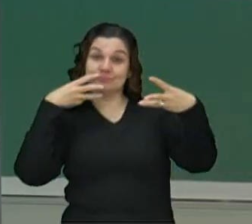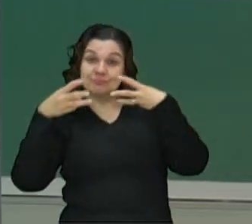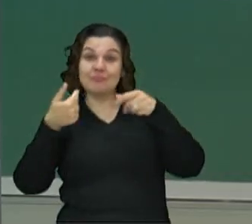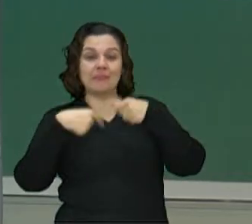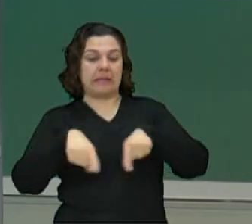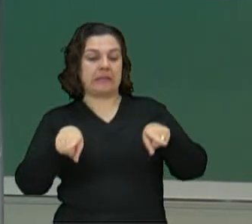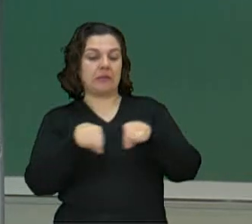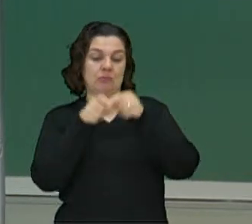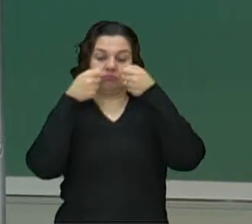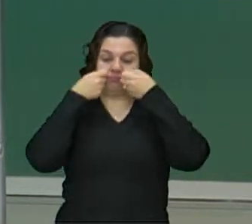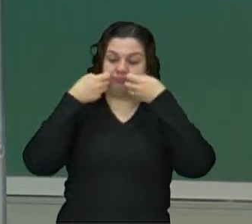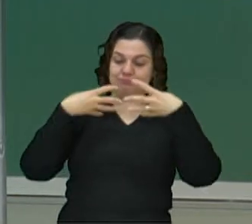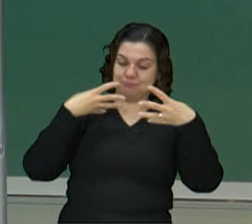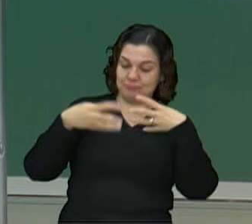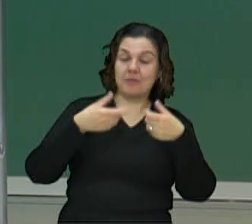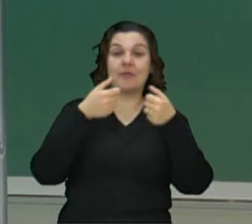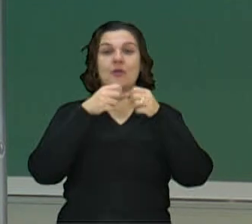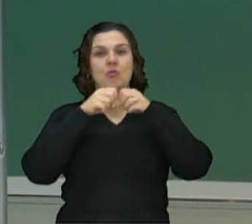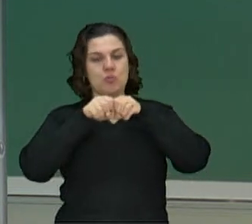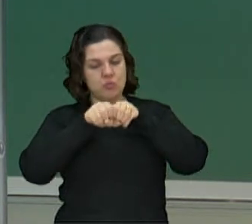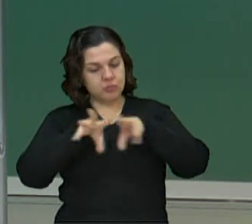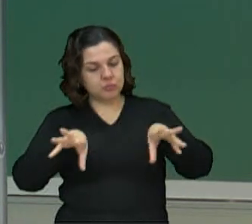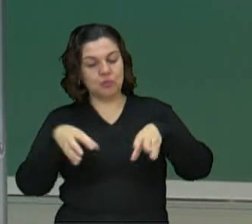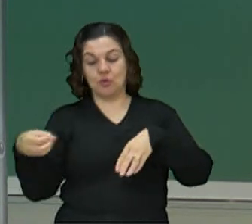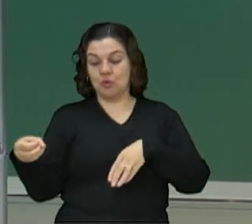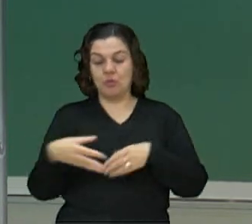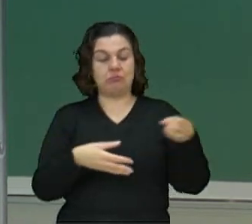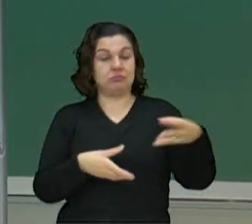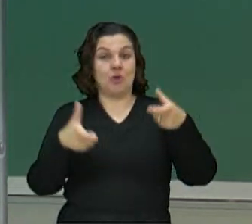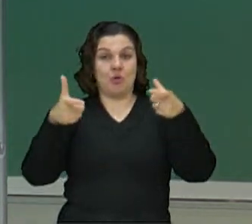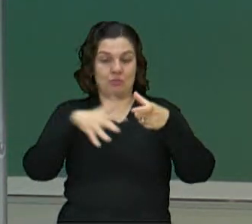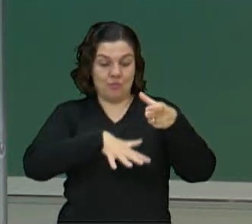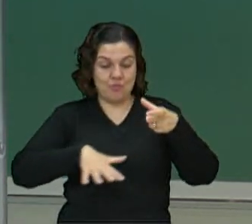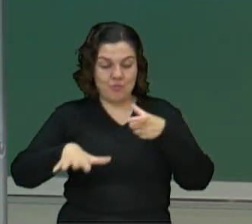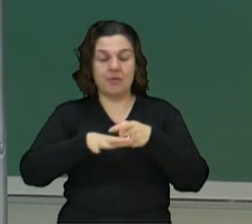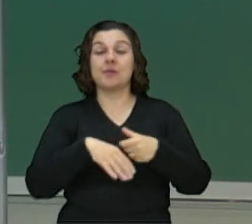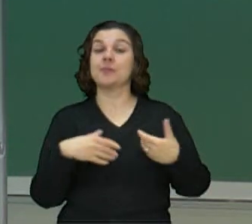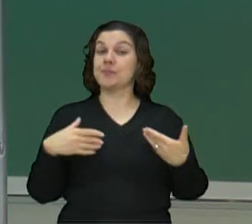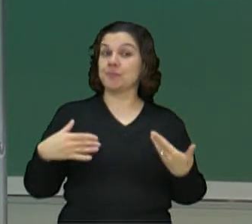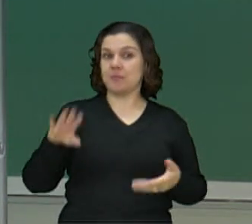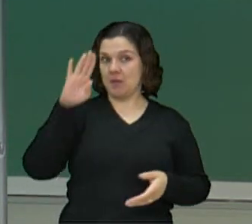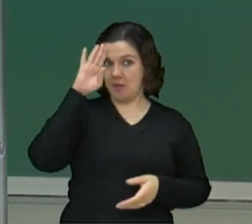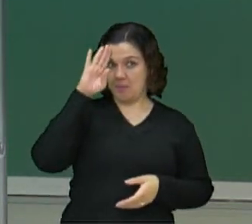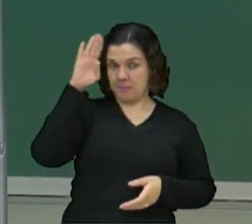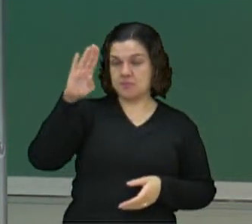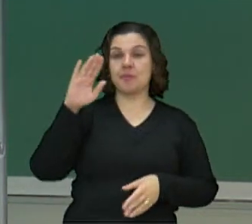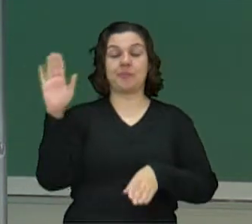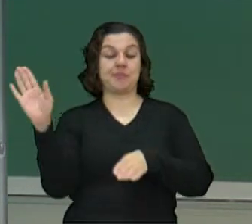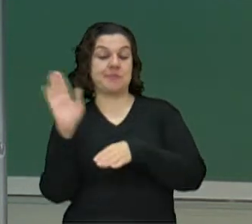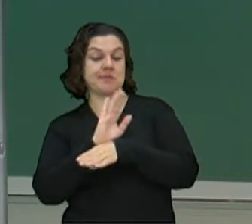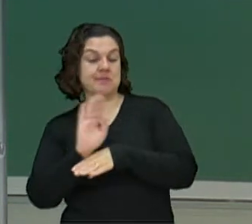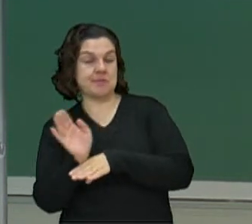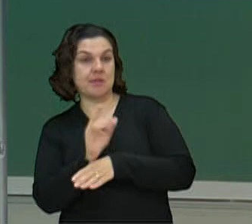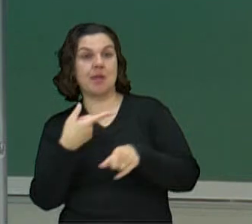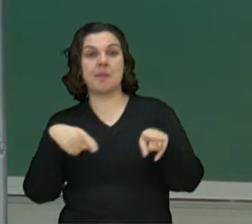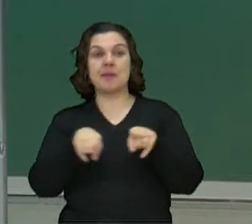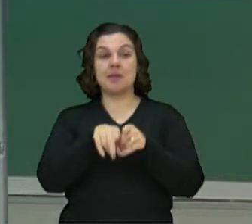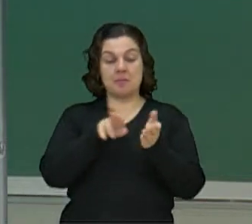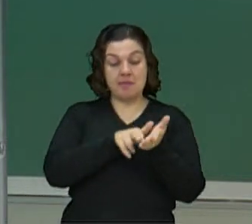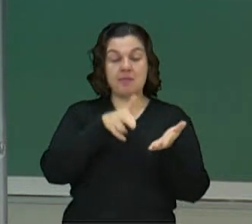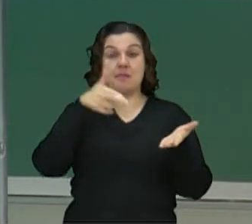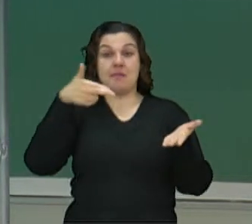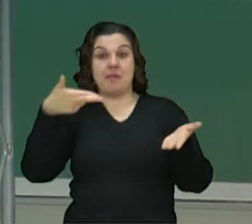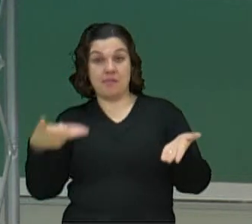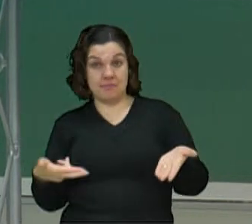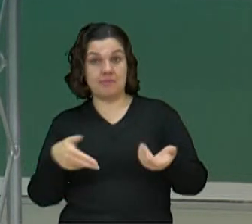dessa propaganda. A propaganda alcançou novos patamares, principalmente com o cinema e as revistas de